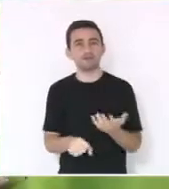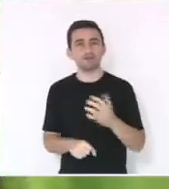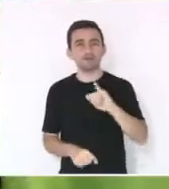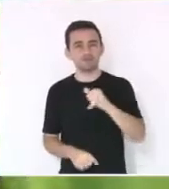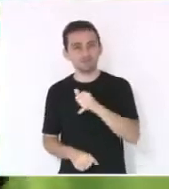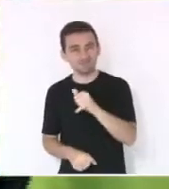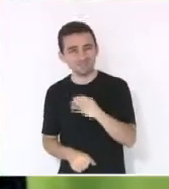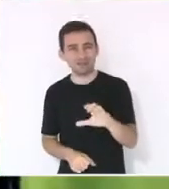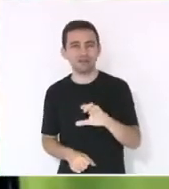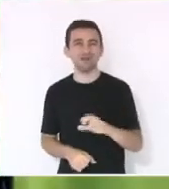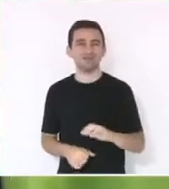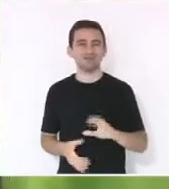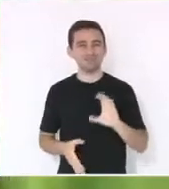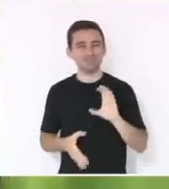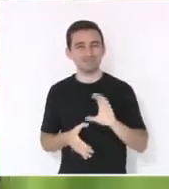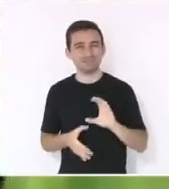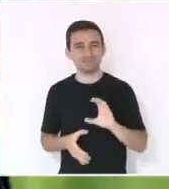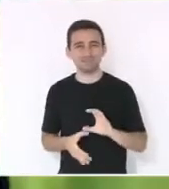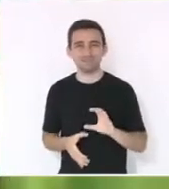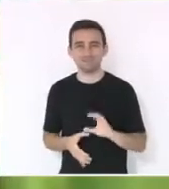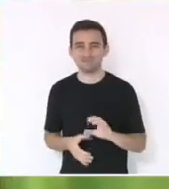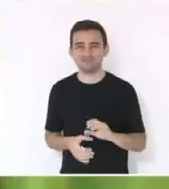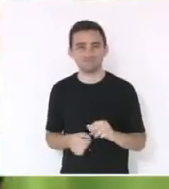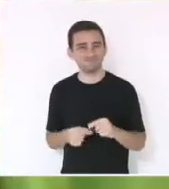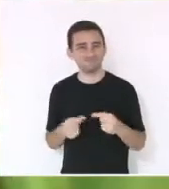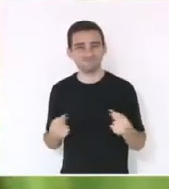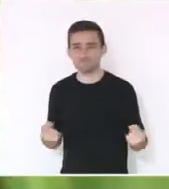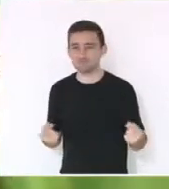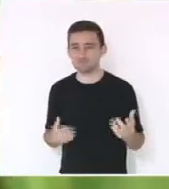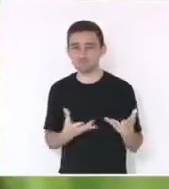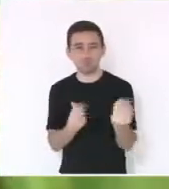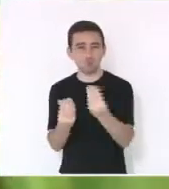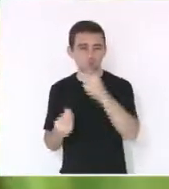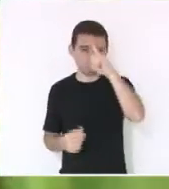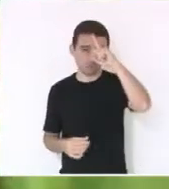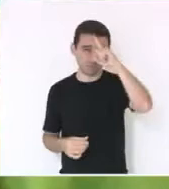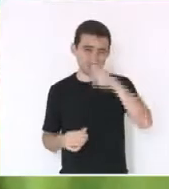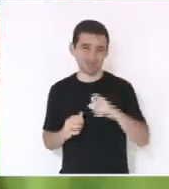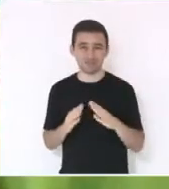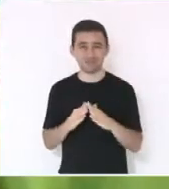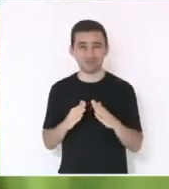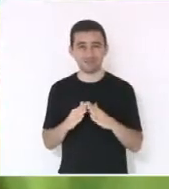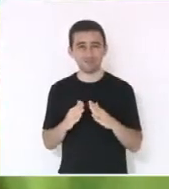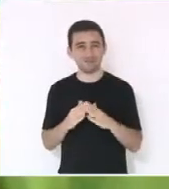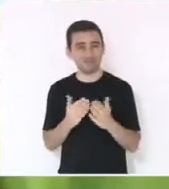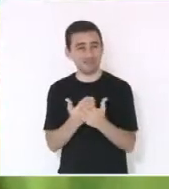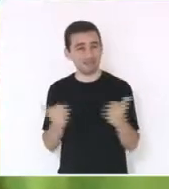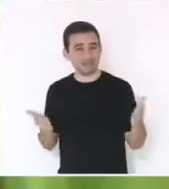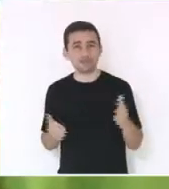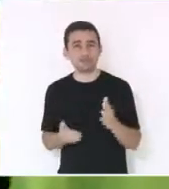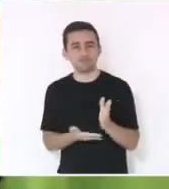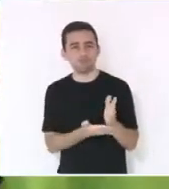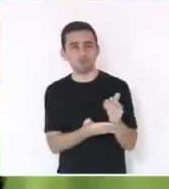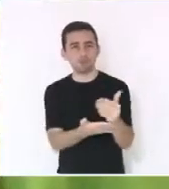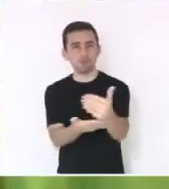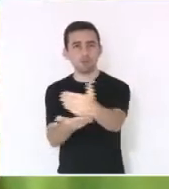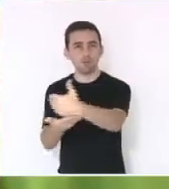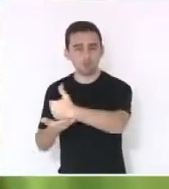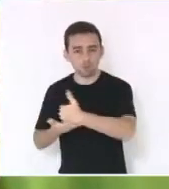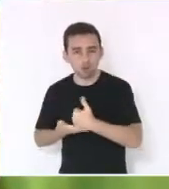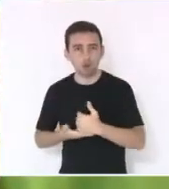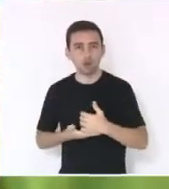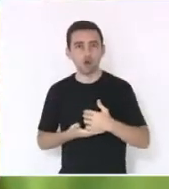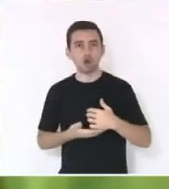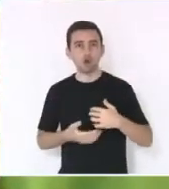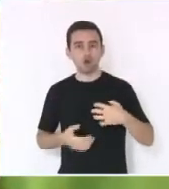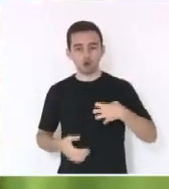Joaçaba, Canoinhas, enfim, são hospitais que fazem captação de órgãos e fazem